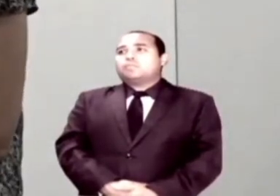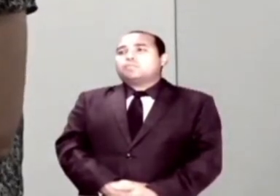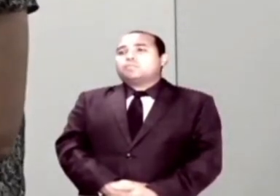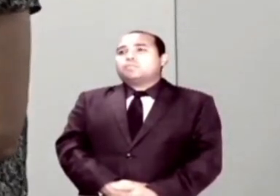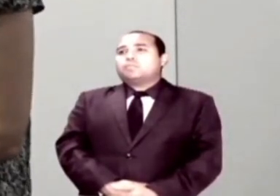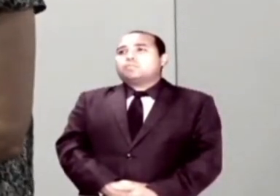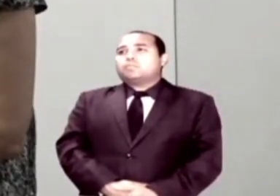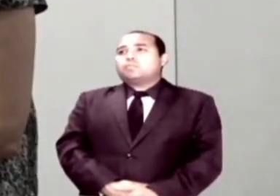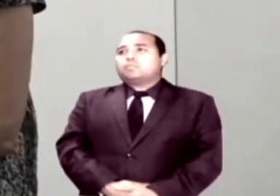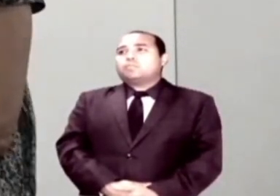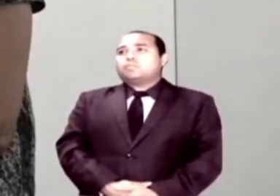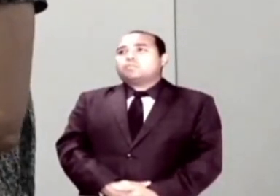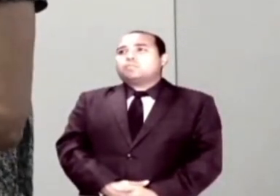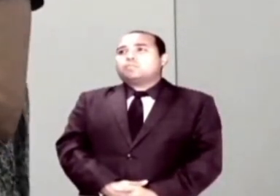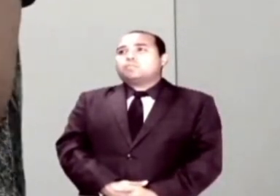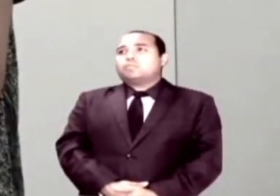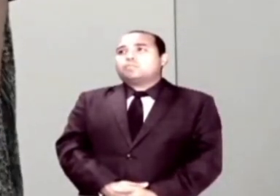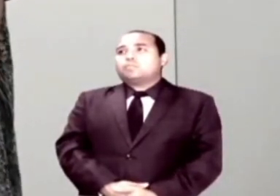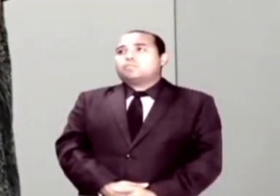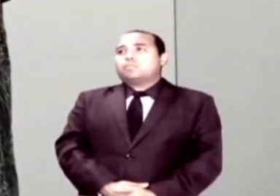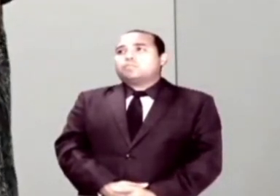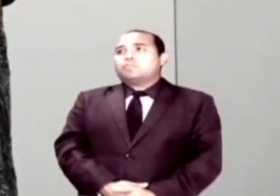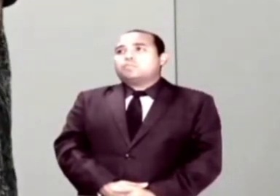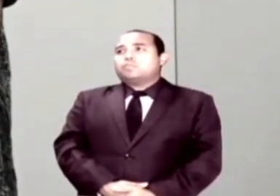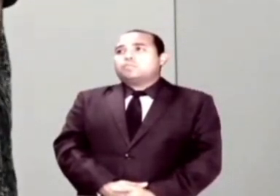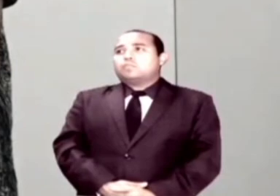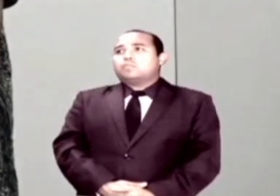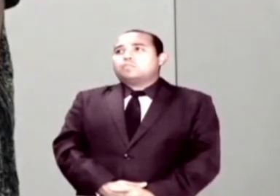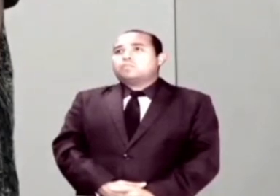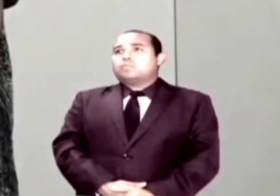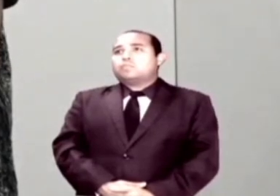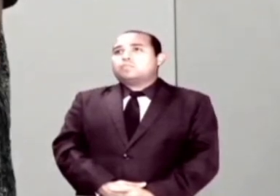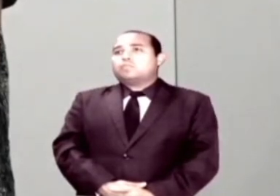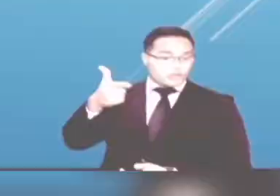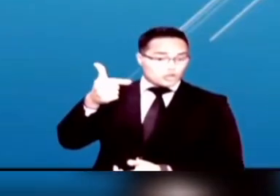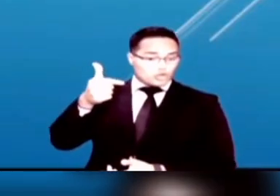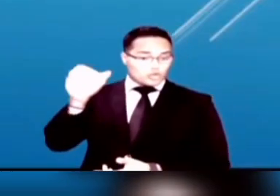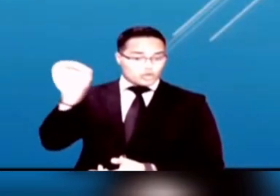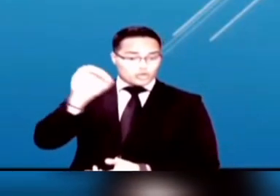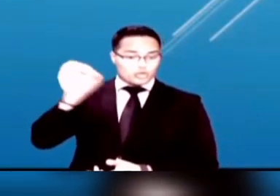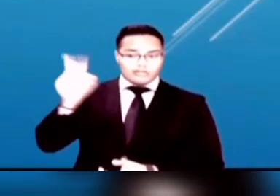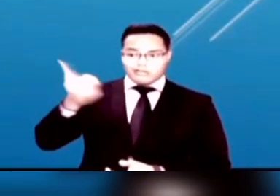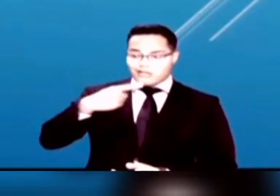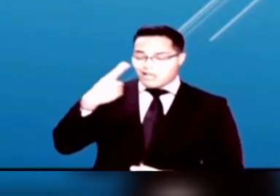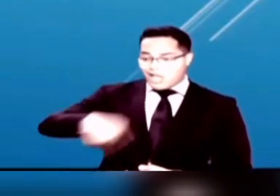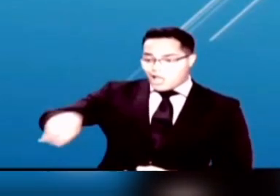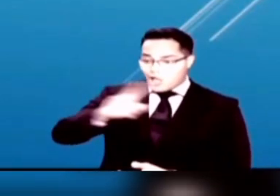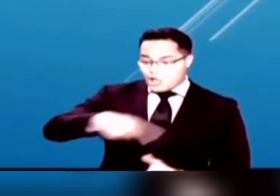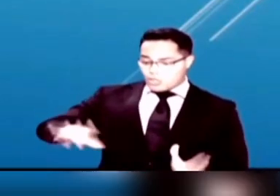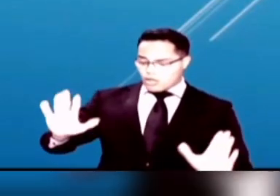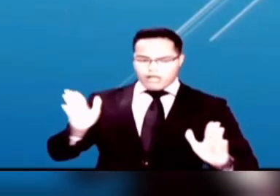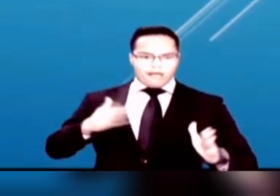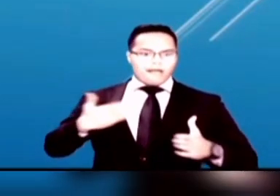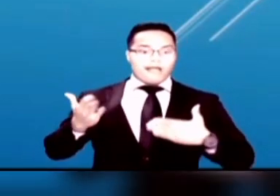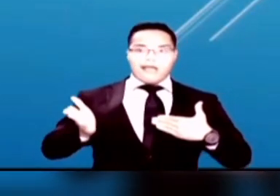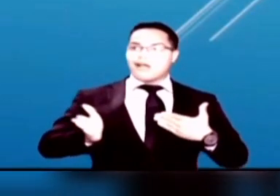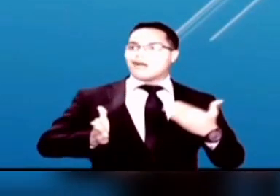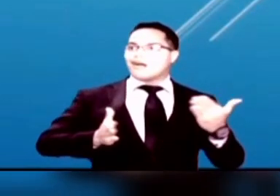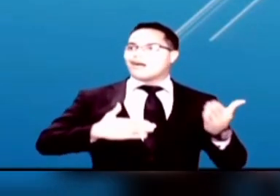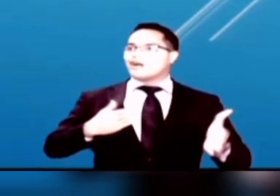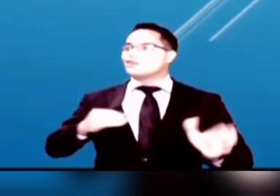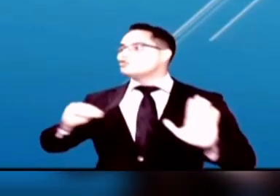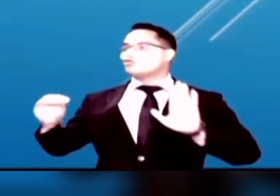do processo seletivo para a demanda e do primeiro senso da divulgação do processo